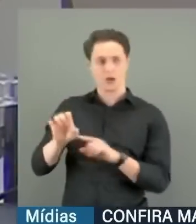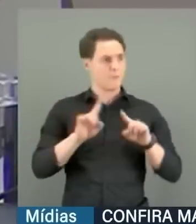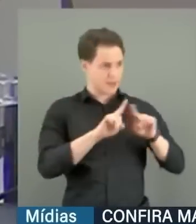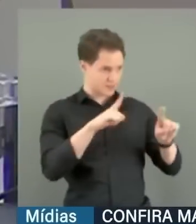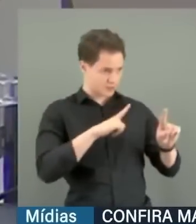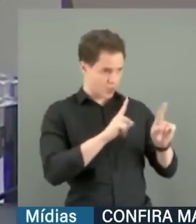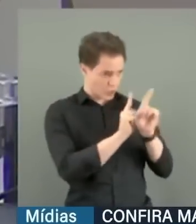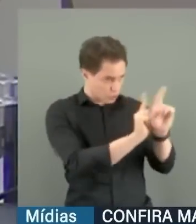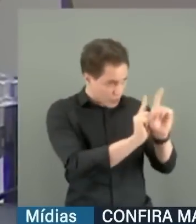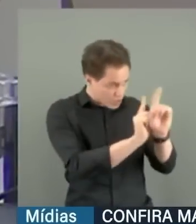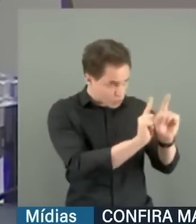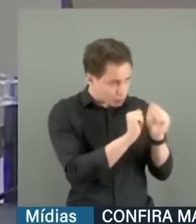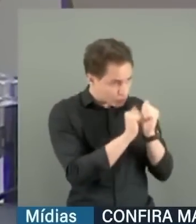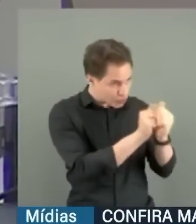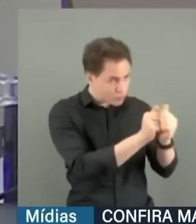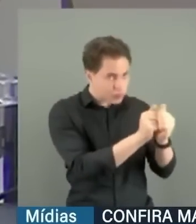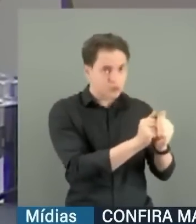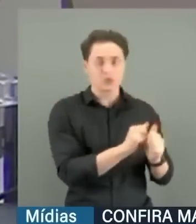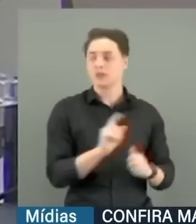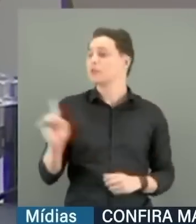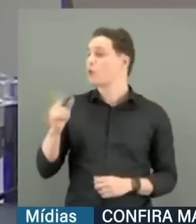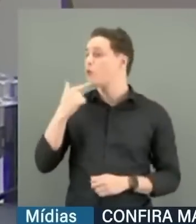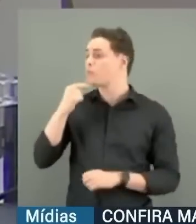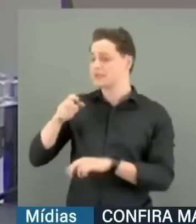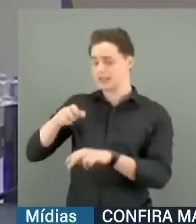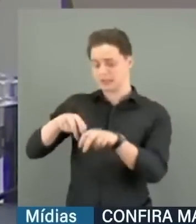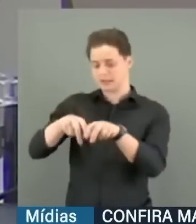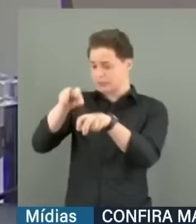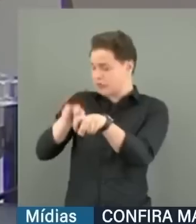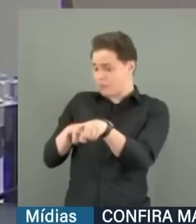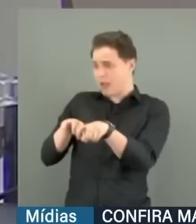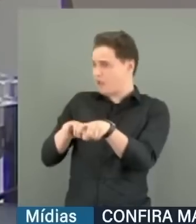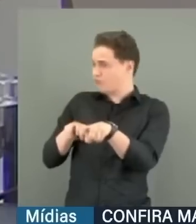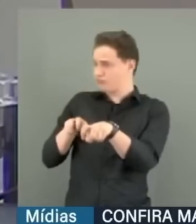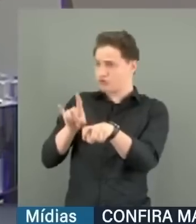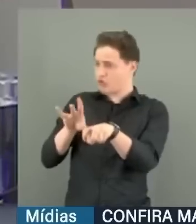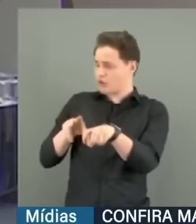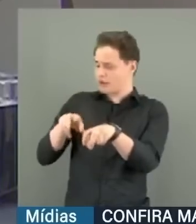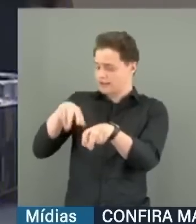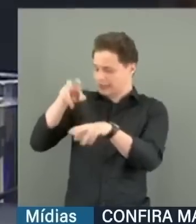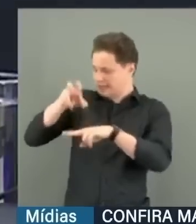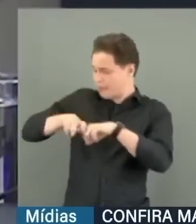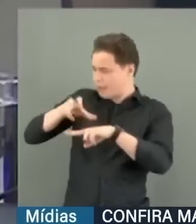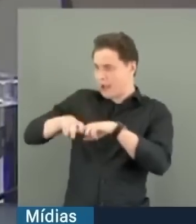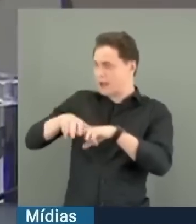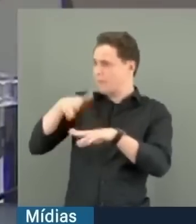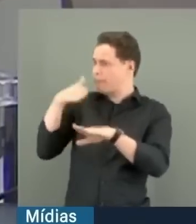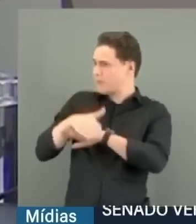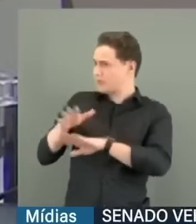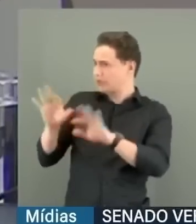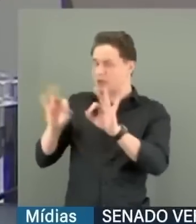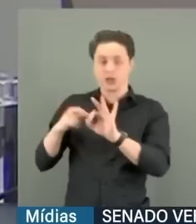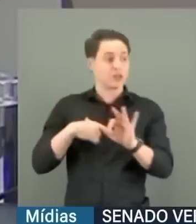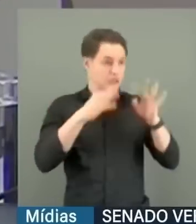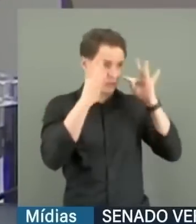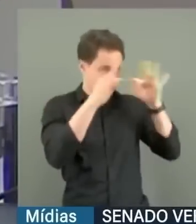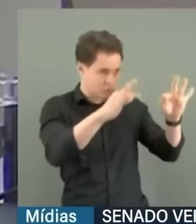acompanhando? Não. O ajudante de ordem estava sentado atrás. Sem participação. Certo,